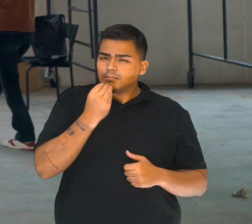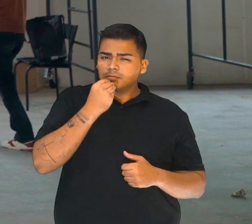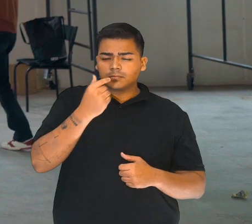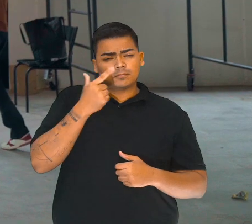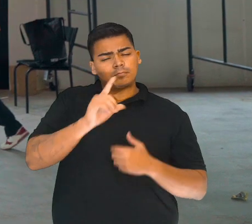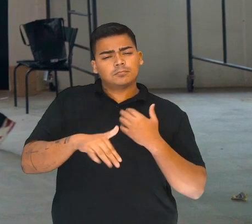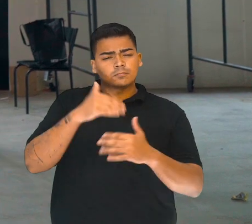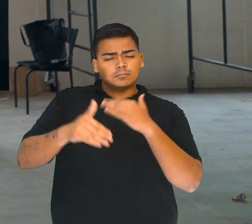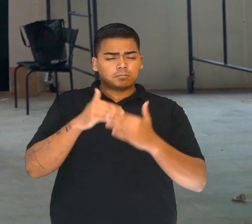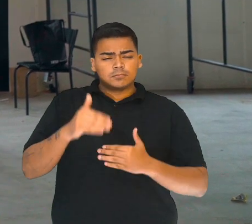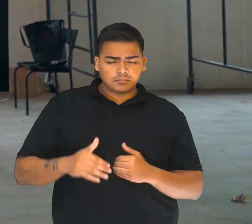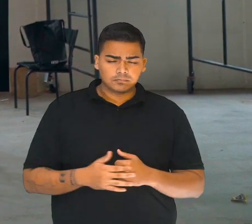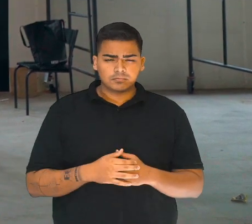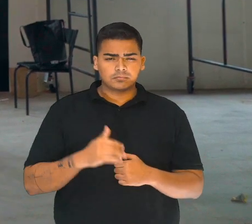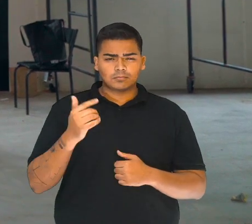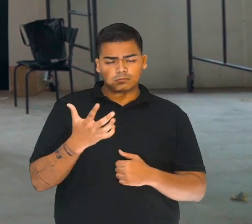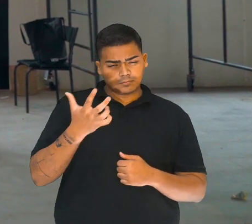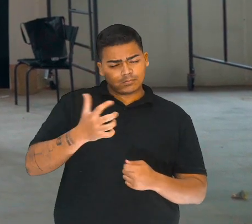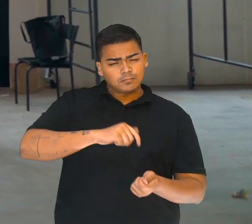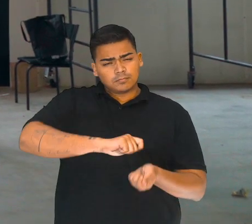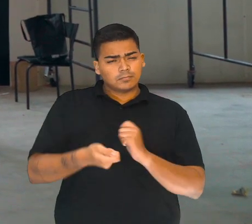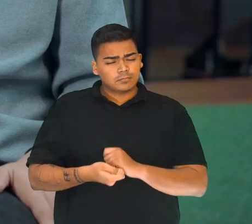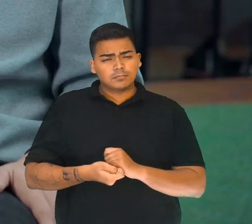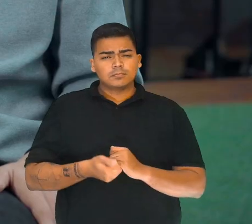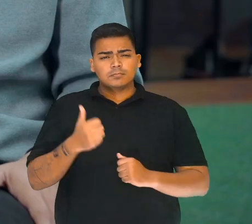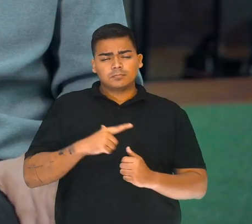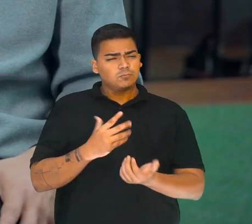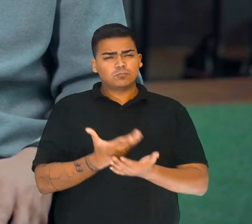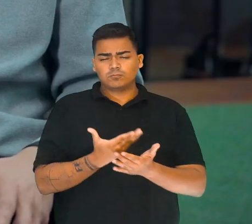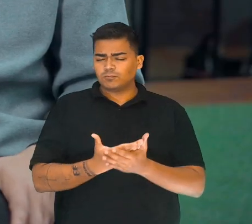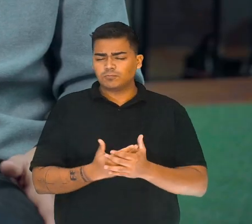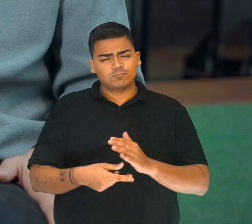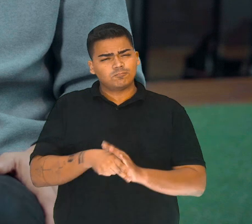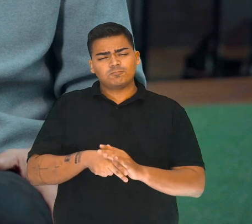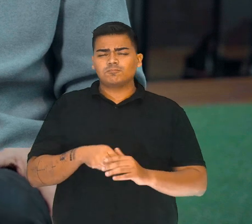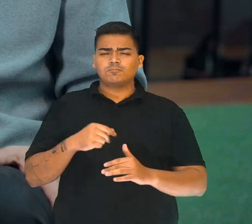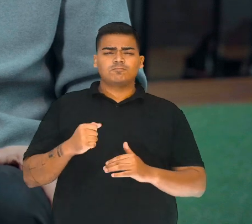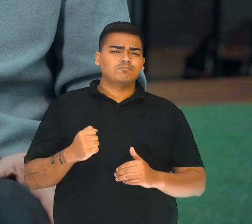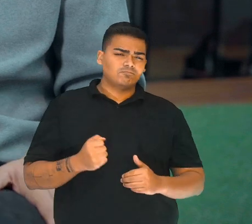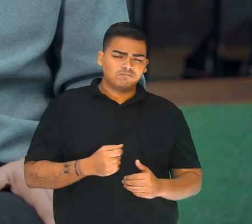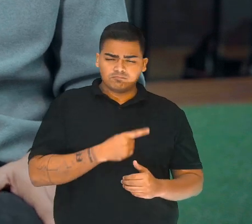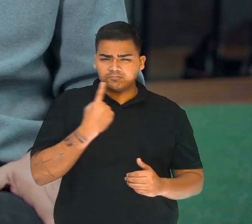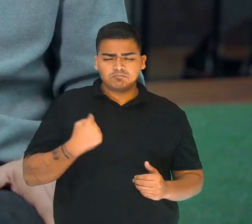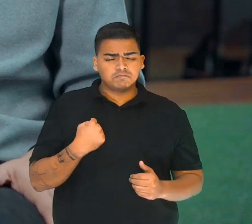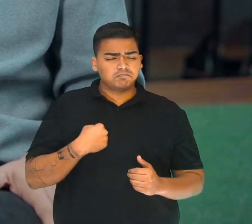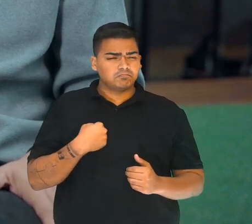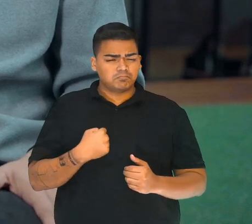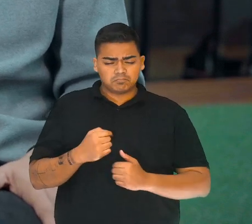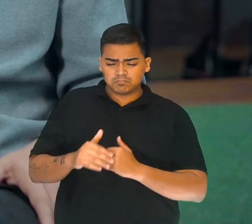gravitacional, né? Onde se busca, eu brinco assim, simbioses, né? A teoria da abundância total, cara, assim, acho que a